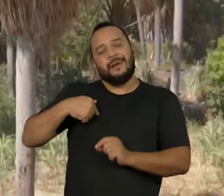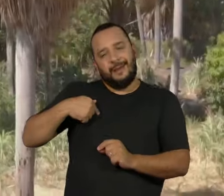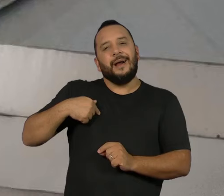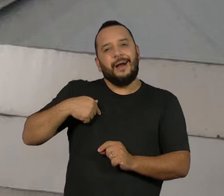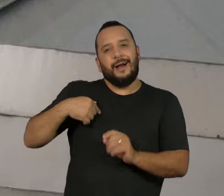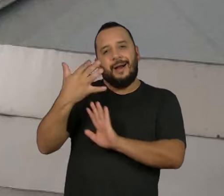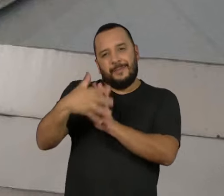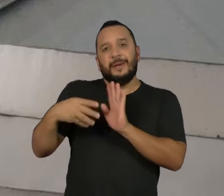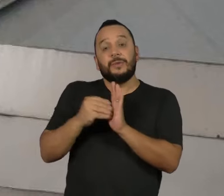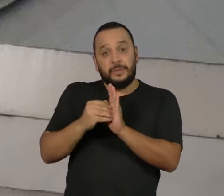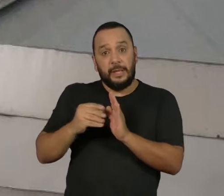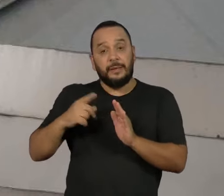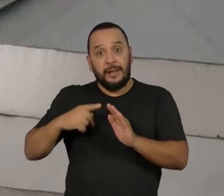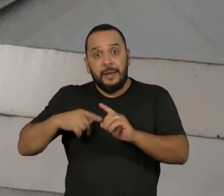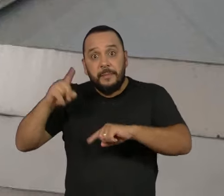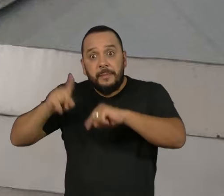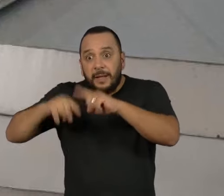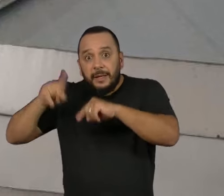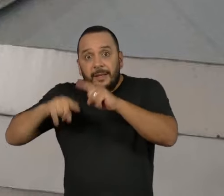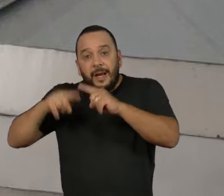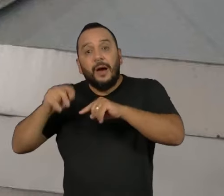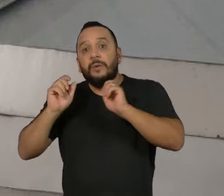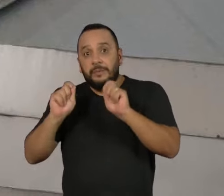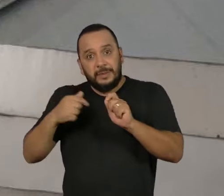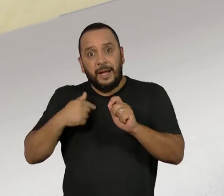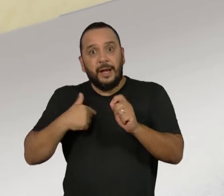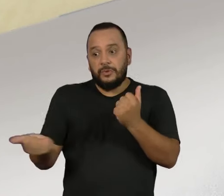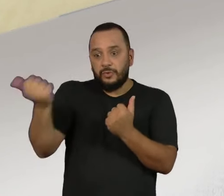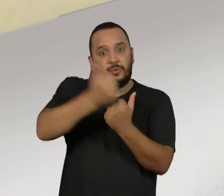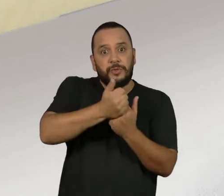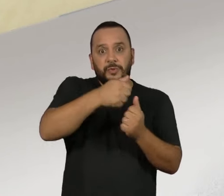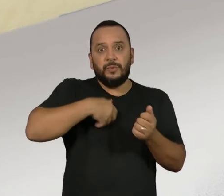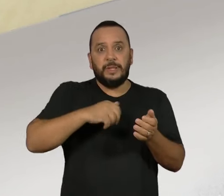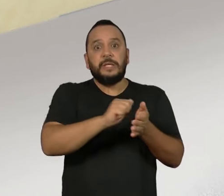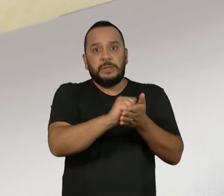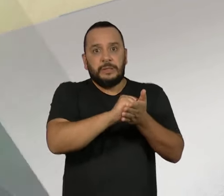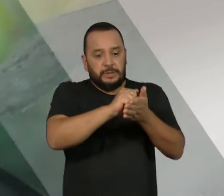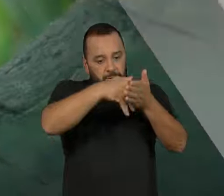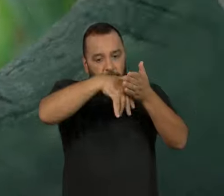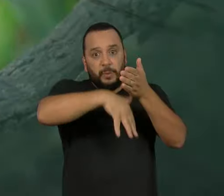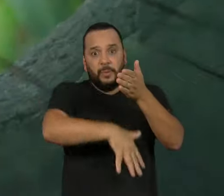matéria biodegradável para a produção de painéis isolantes na construção civil.